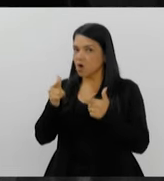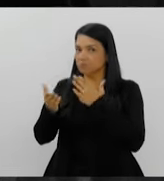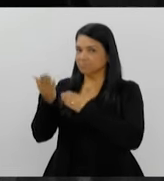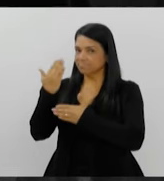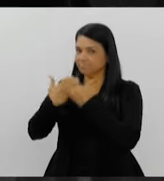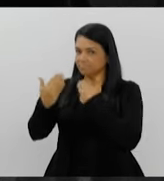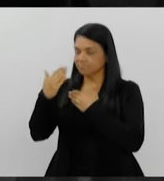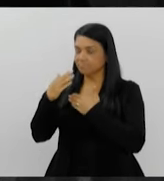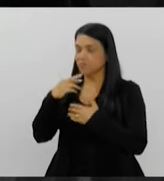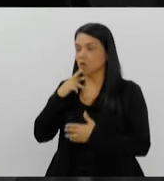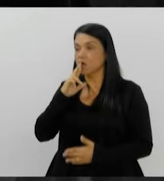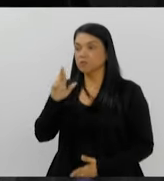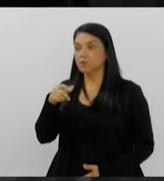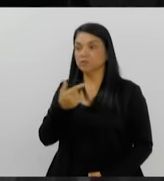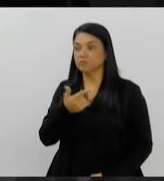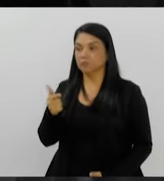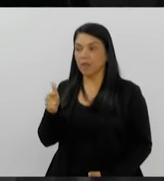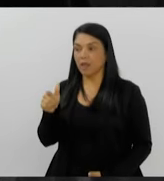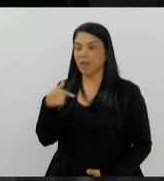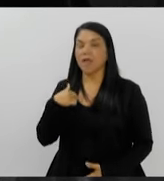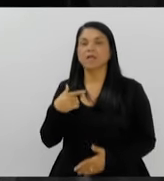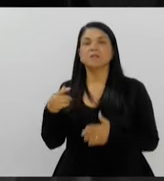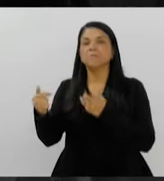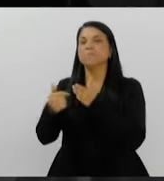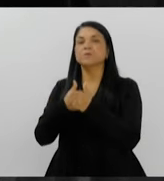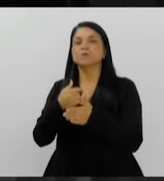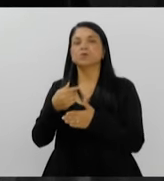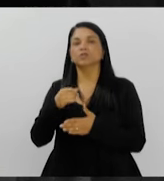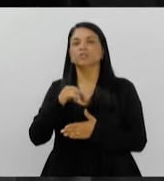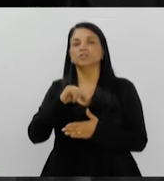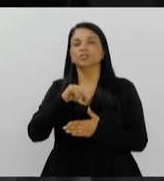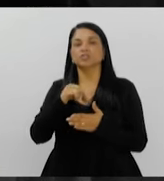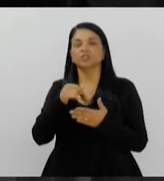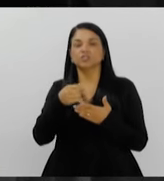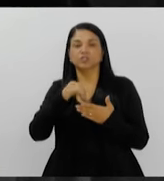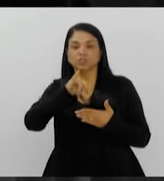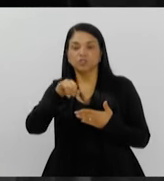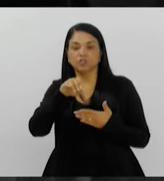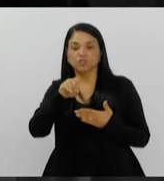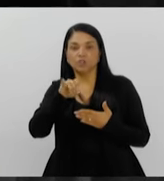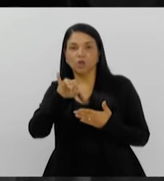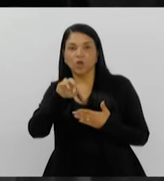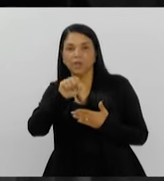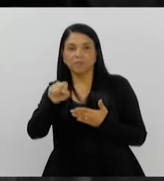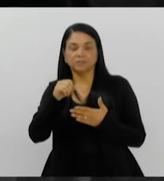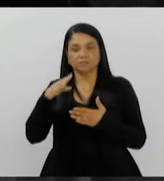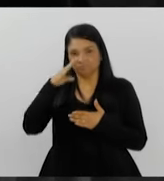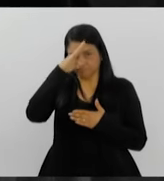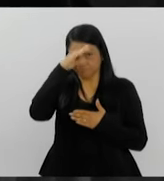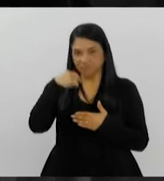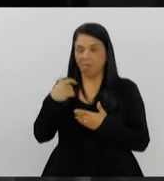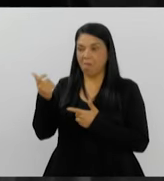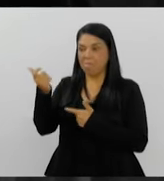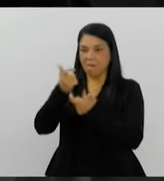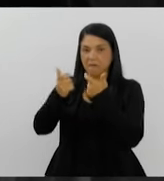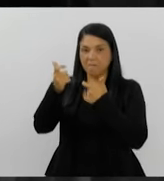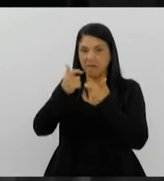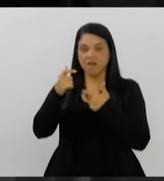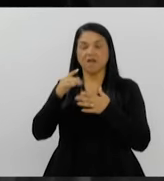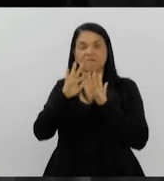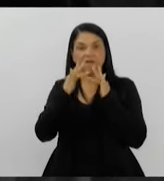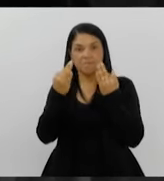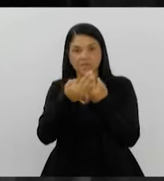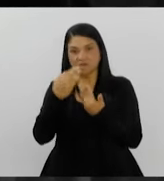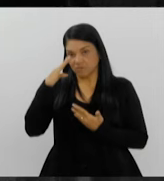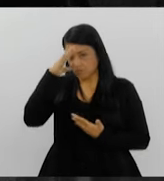lhe dar essa resposta aí ele perguntou das joias do presidente bolsonaro fez ofensas ao presidente bolsonaro fez ofensas à família do